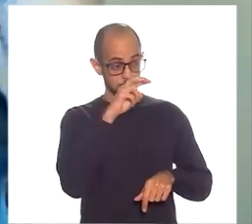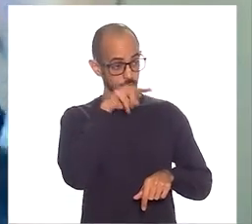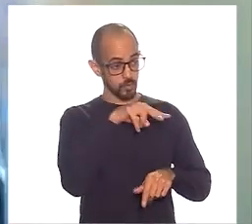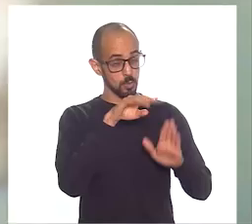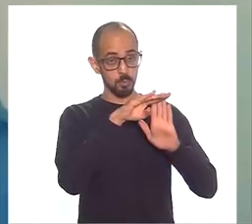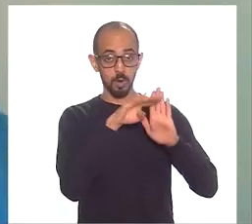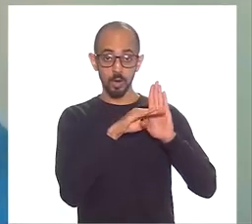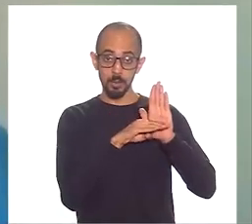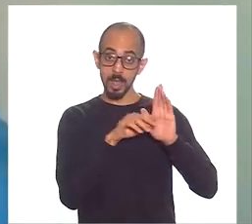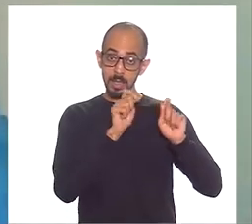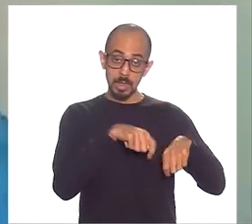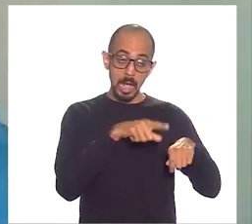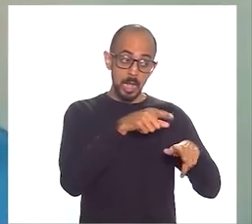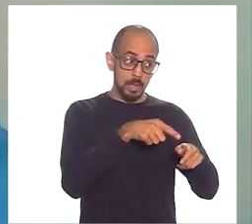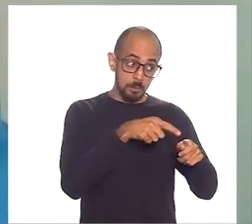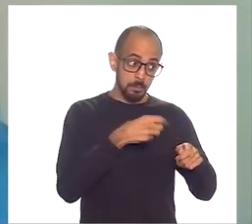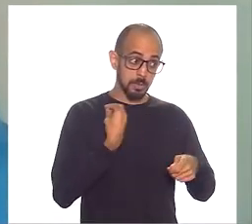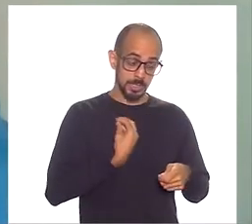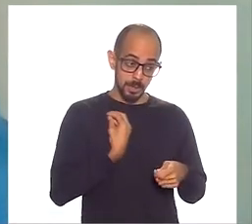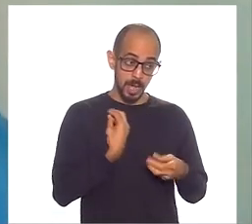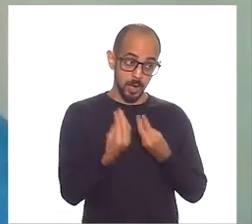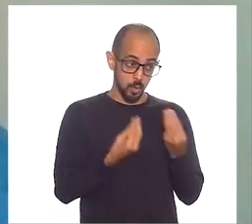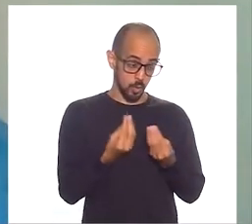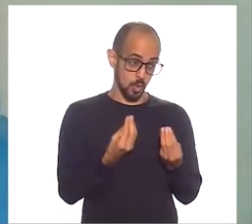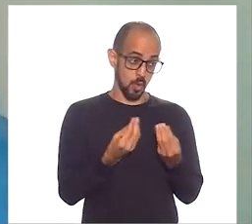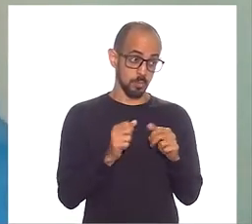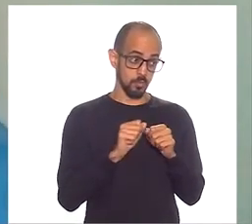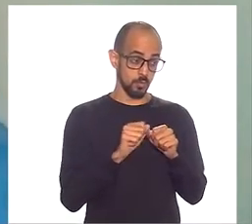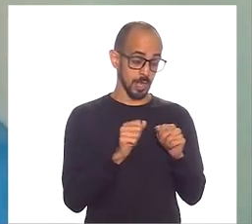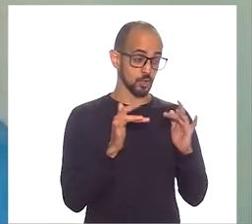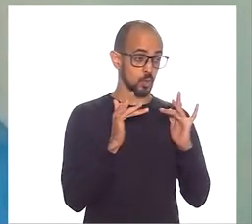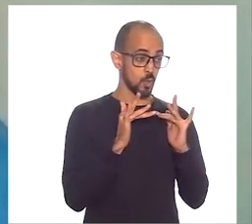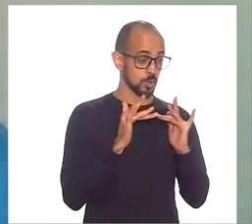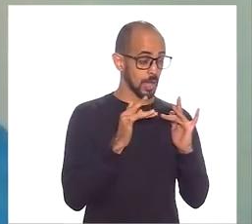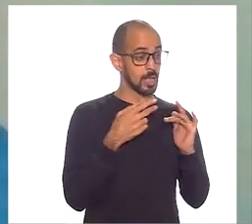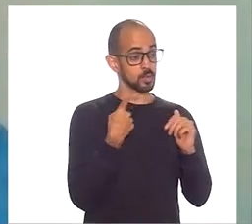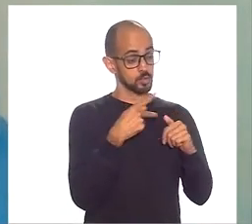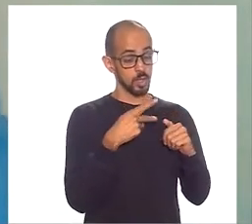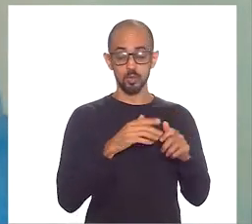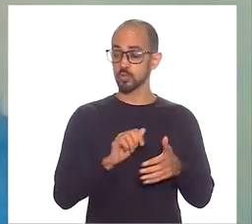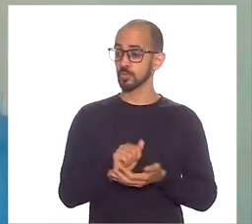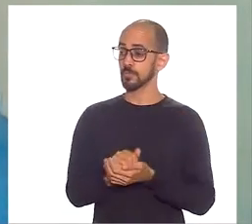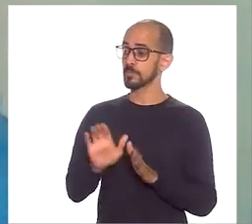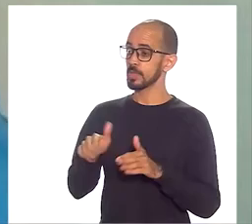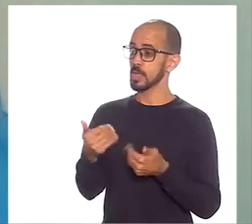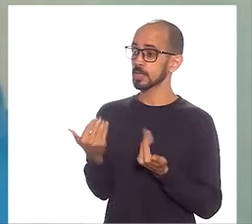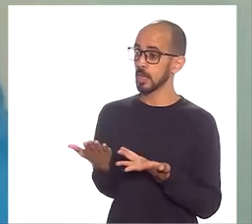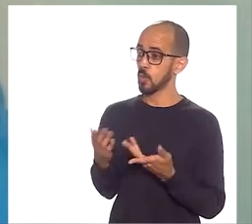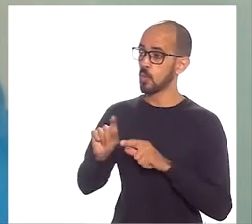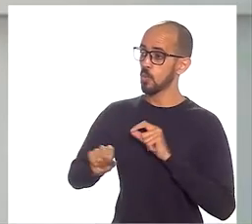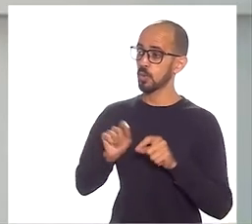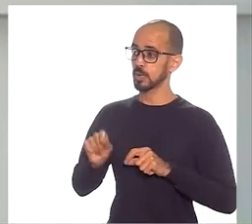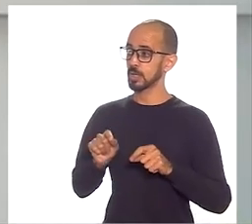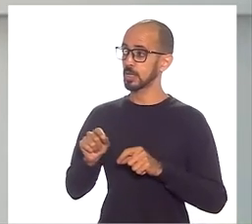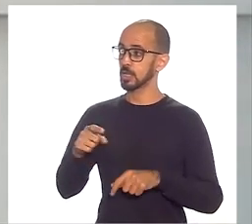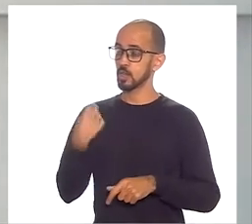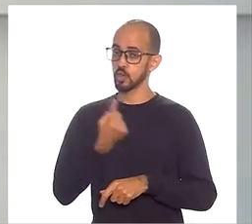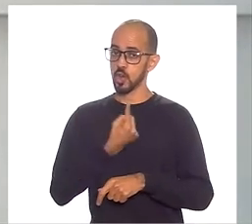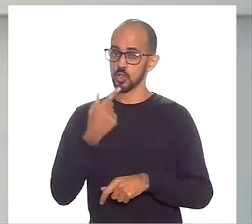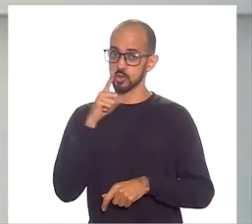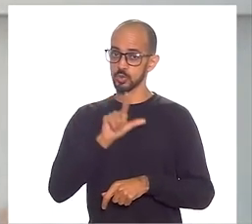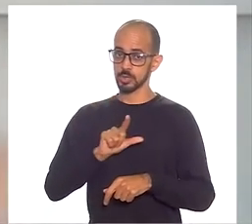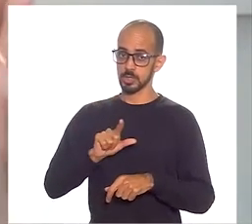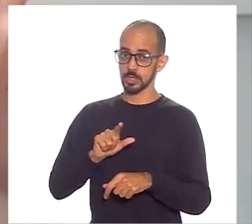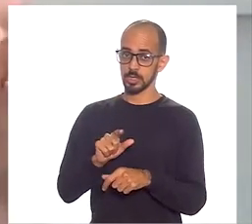falar, nossa, tem isso, eu posso participar. Como faz para contactar vocês e conseguir entrar nesse programa? Então, a gente